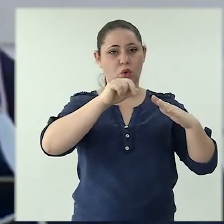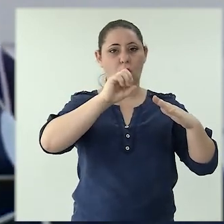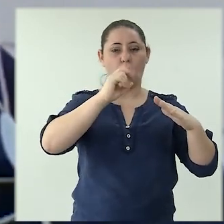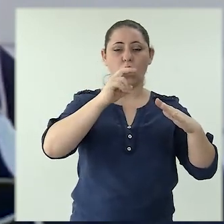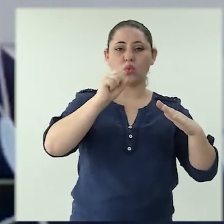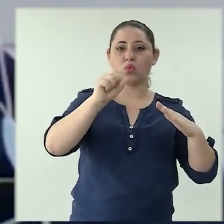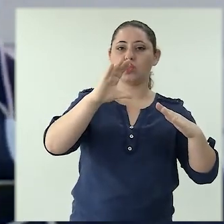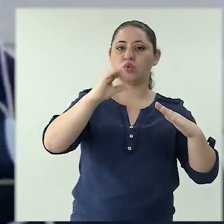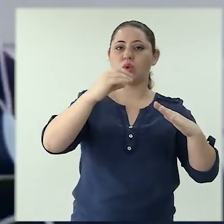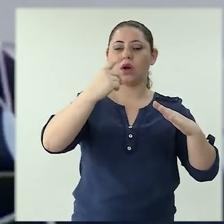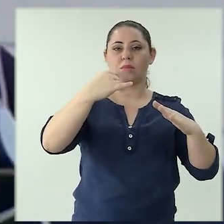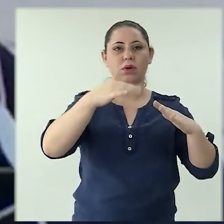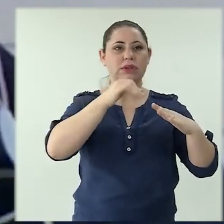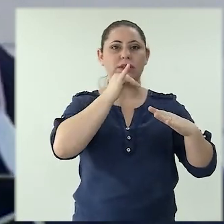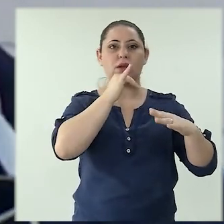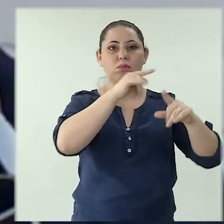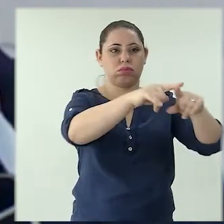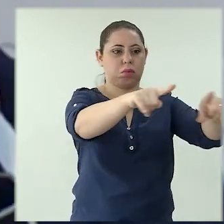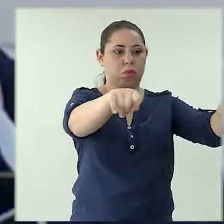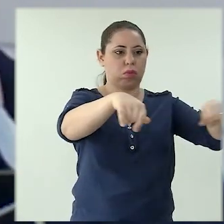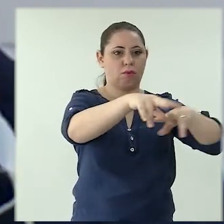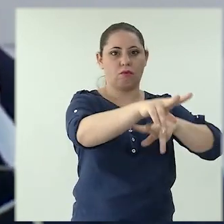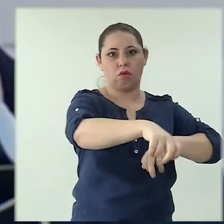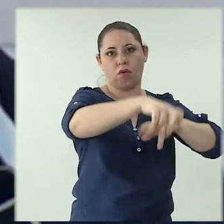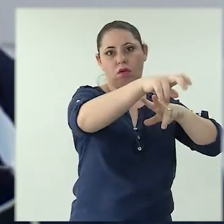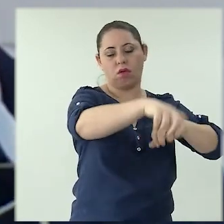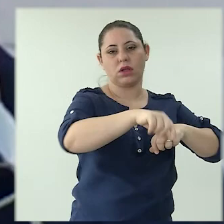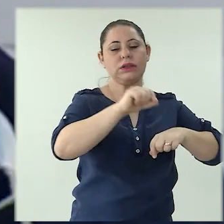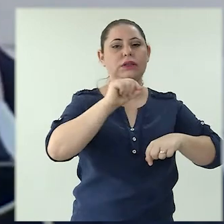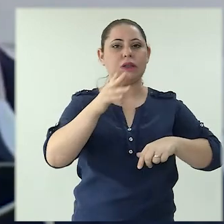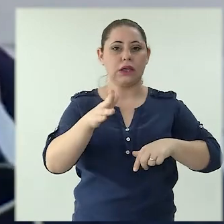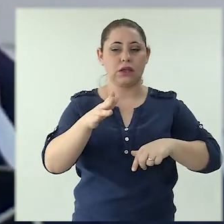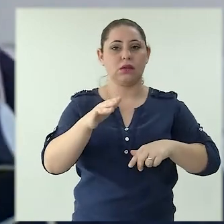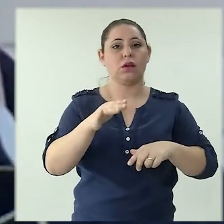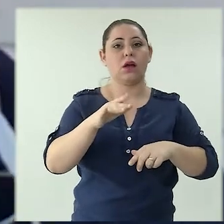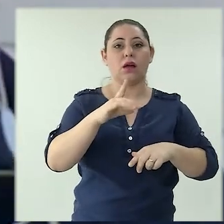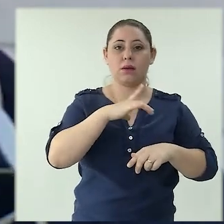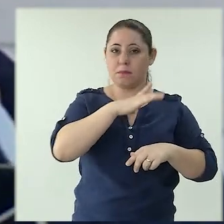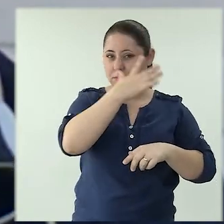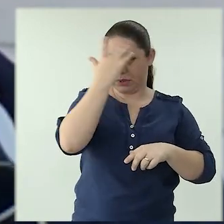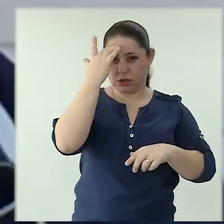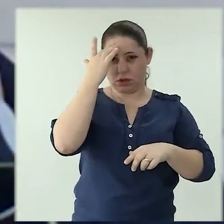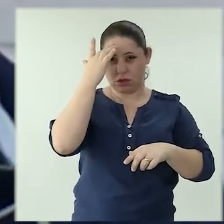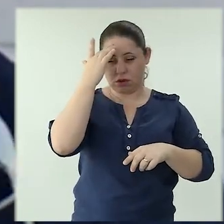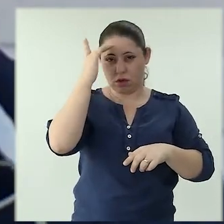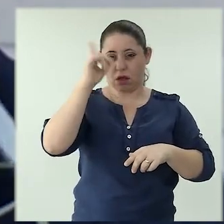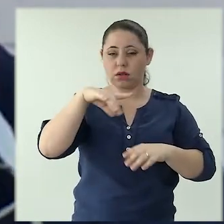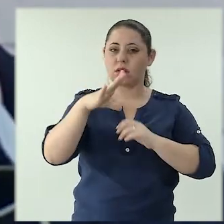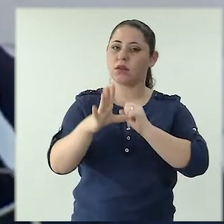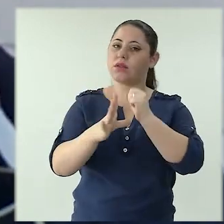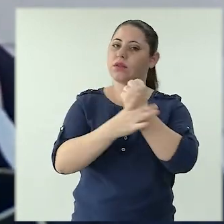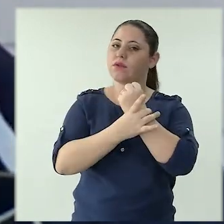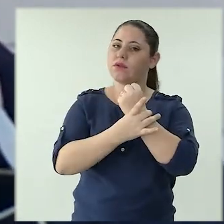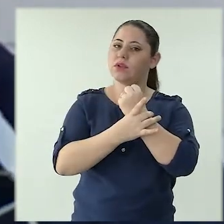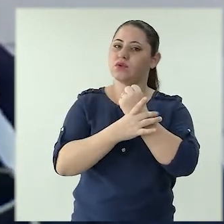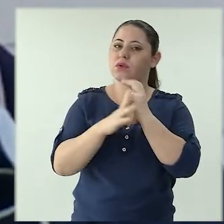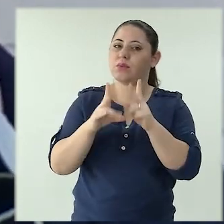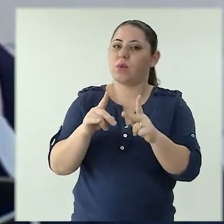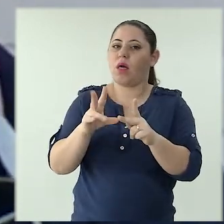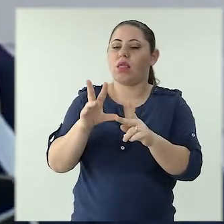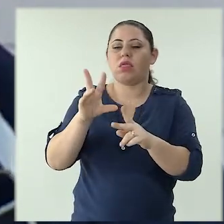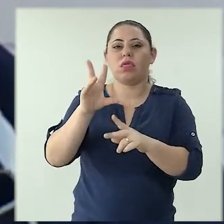valor muito exorbitante, por exemplo, uma fazenda de alto custo, embora as partes sejam suficientes, a defensoria tende a